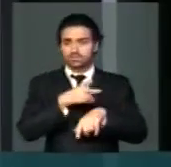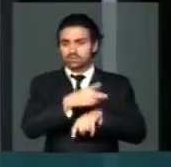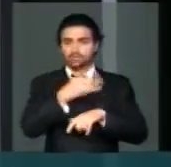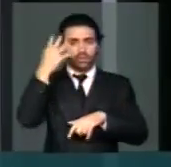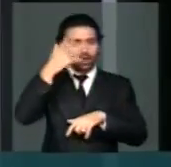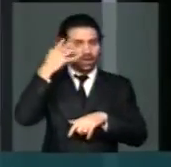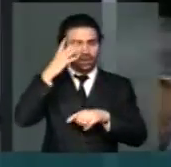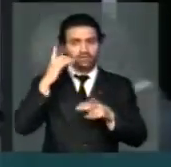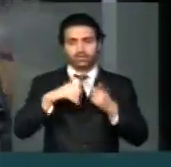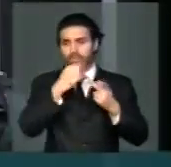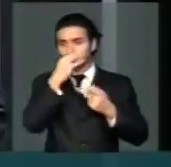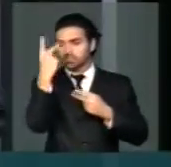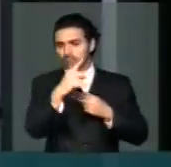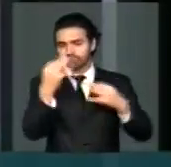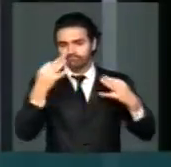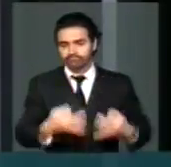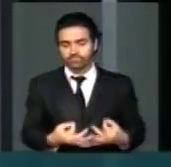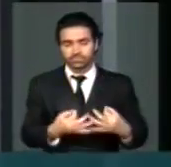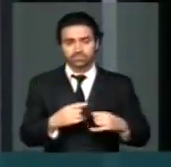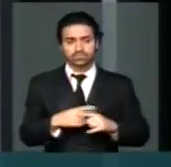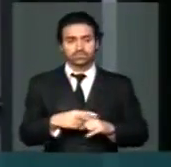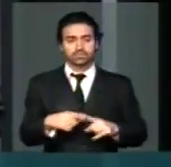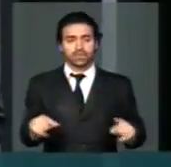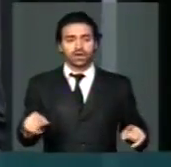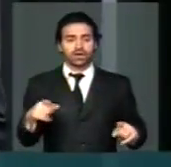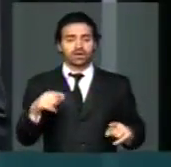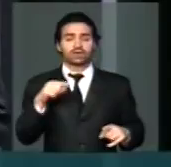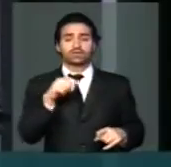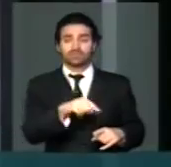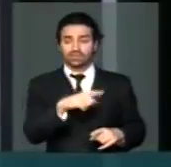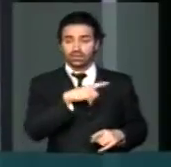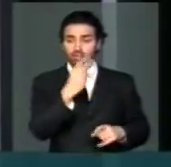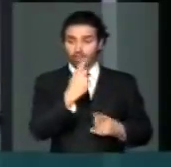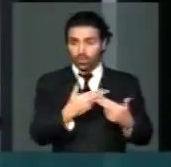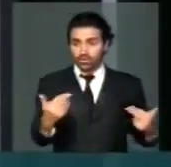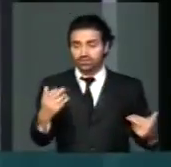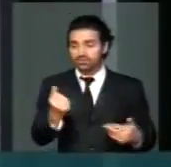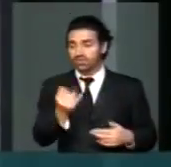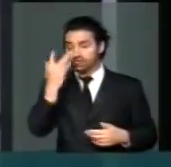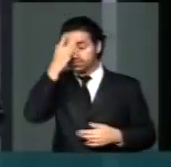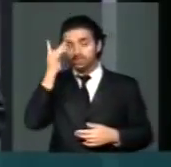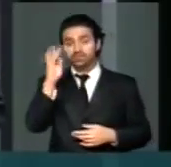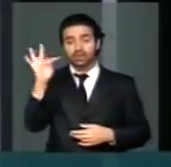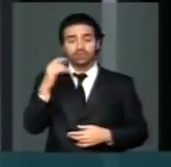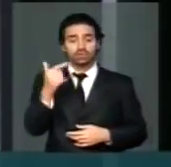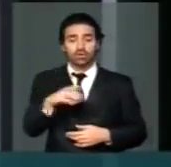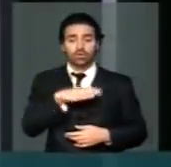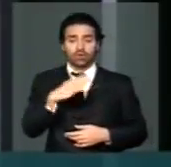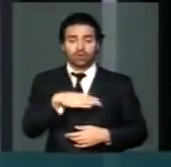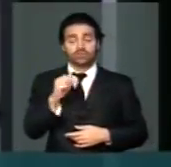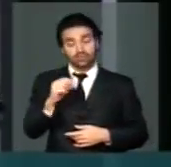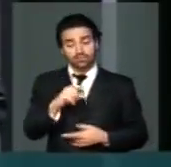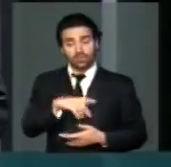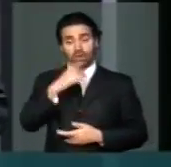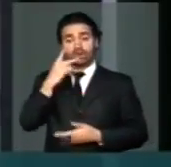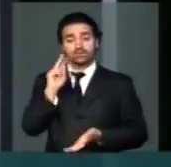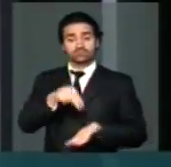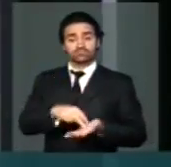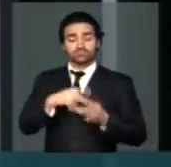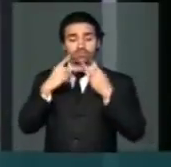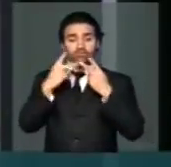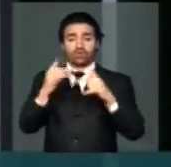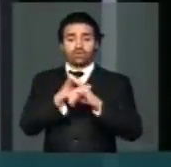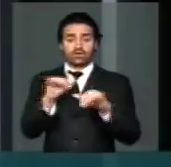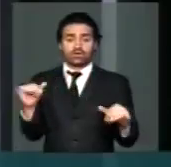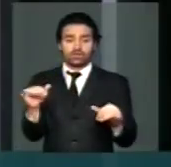pelas suas posições, mas ele tem algo que muitos petistas aqui não têm. Ele tem a coragem de se posicionar diante